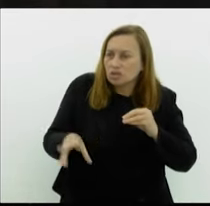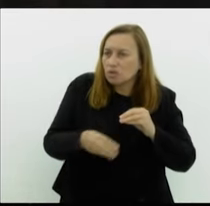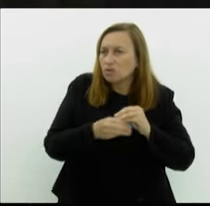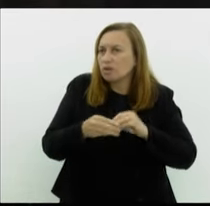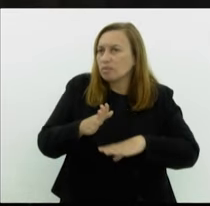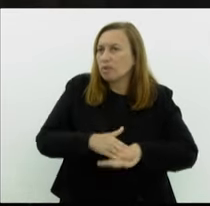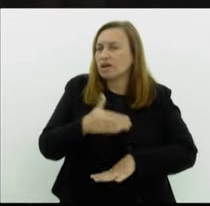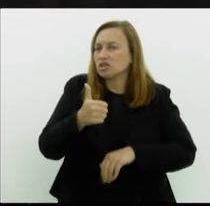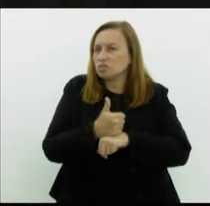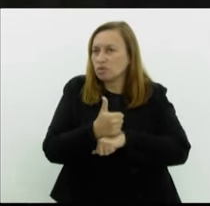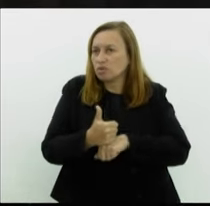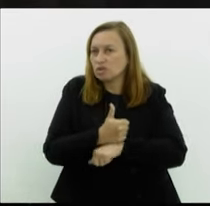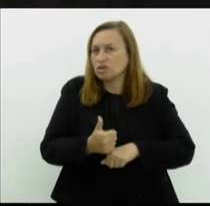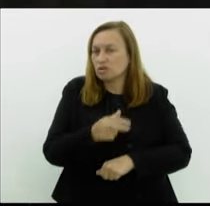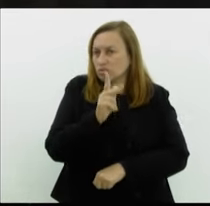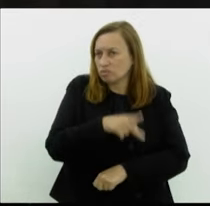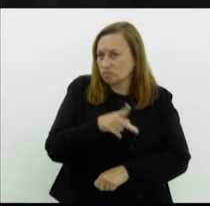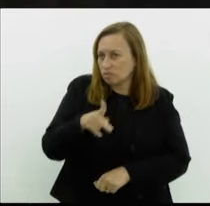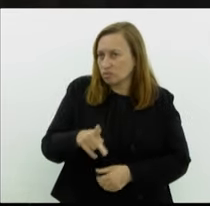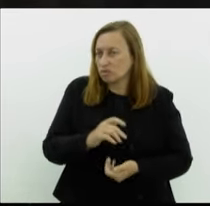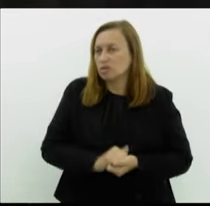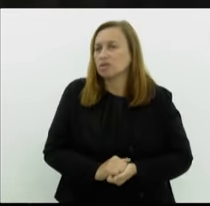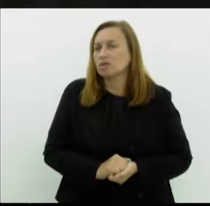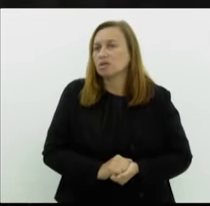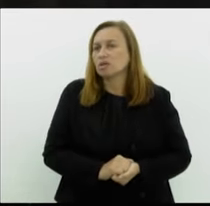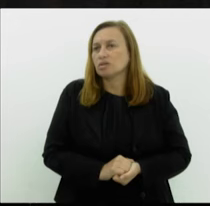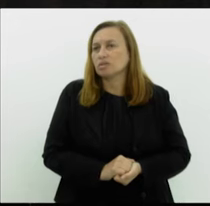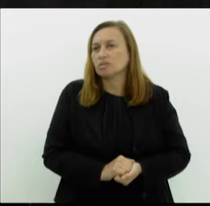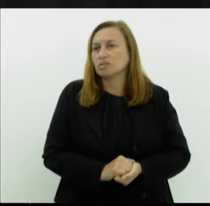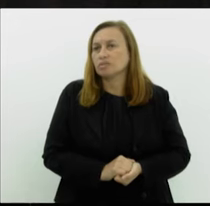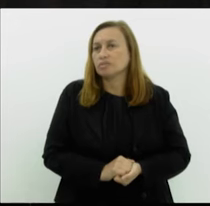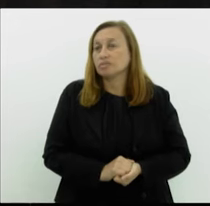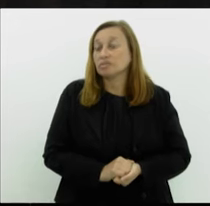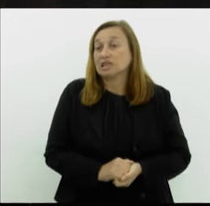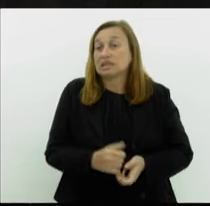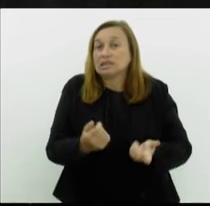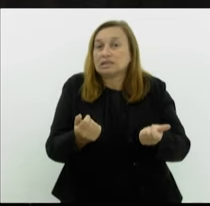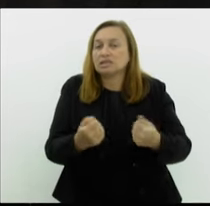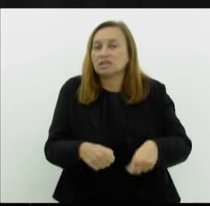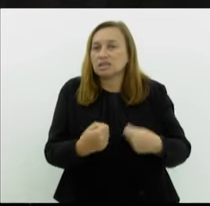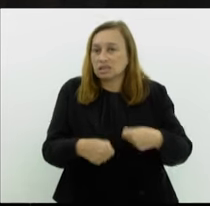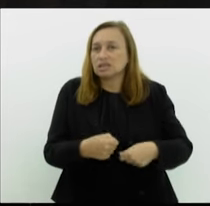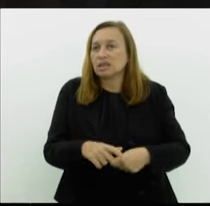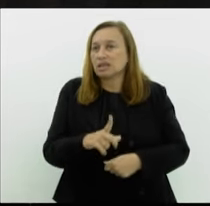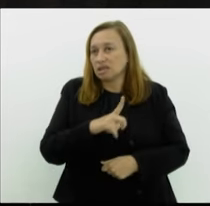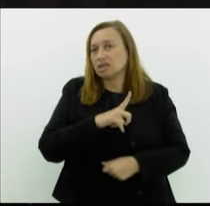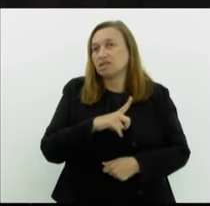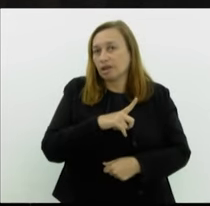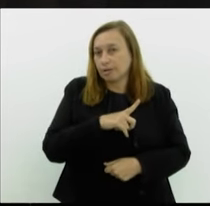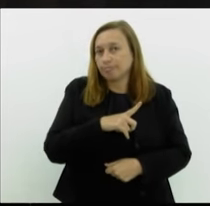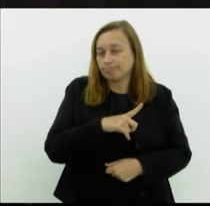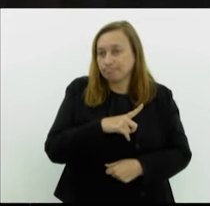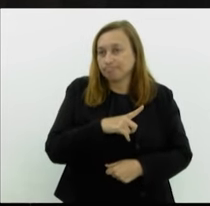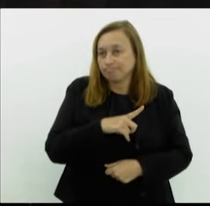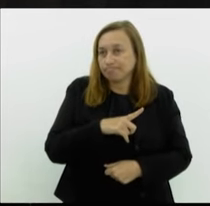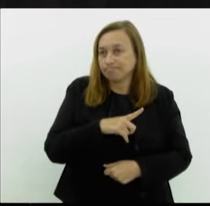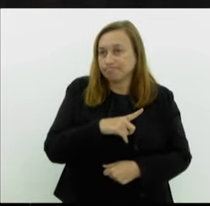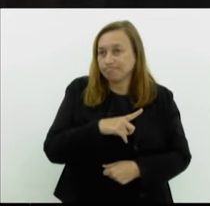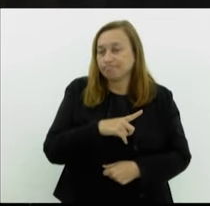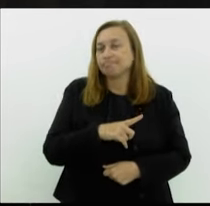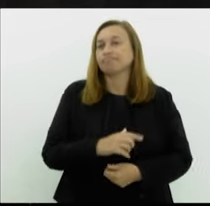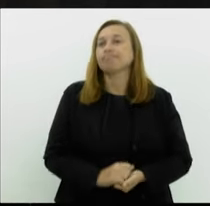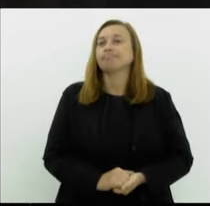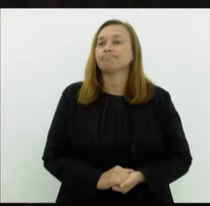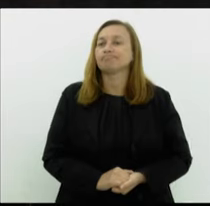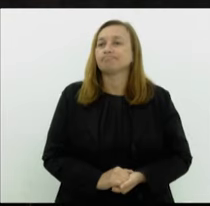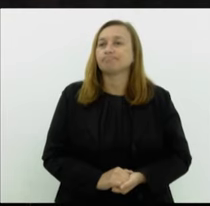aqui especialmente docentes, para atender uma demanda que deve ser sempre integralizada, que